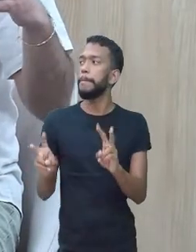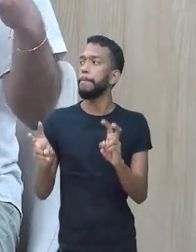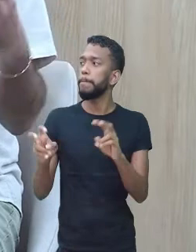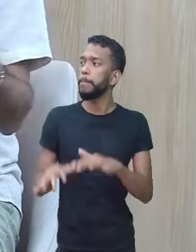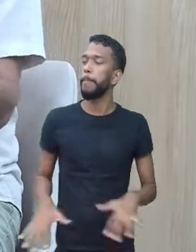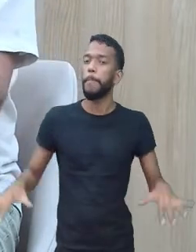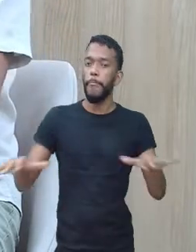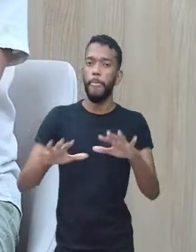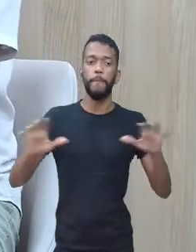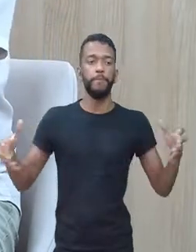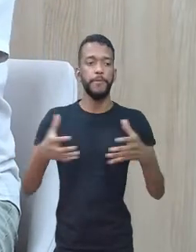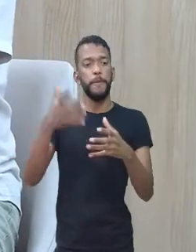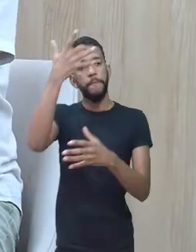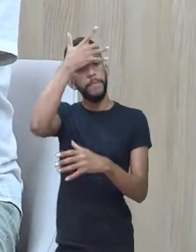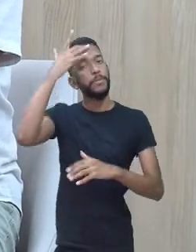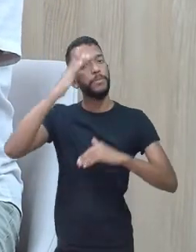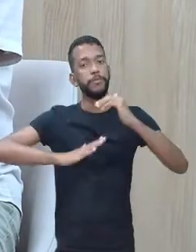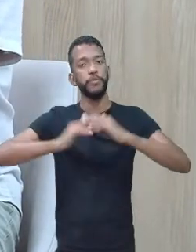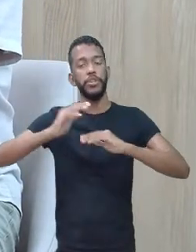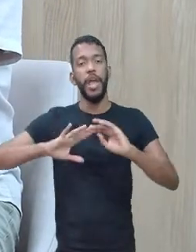essa turma toda de artistas, né,